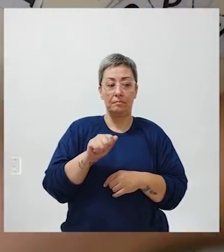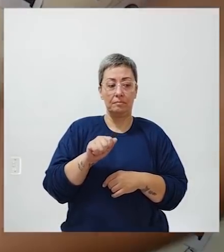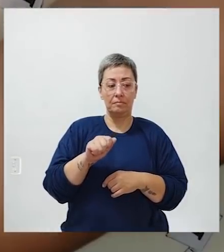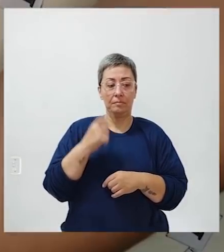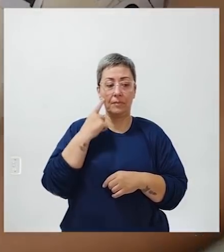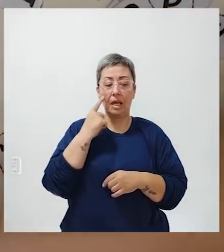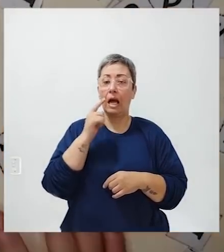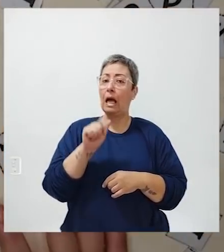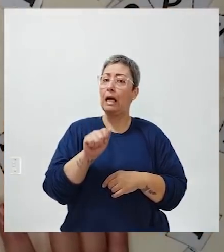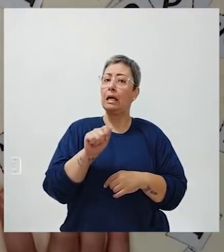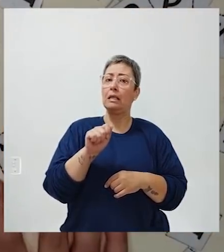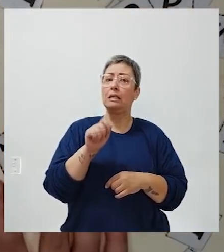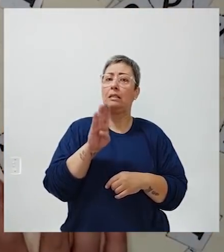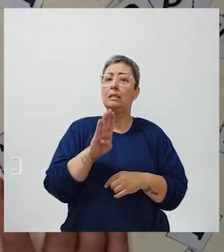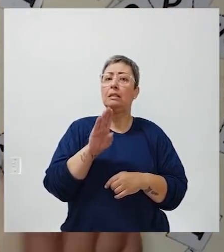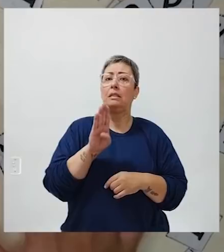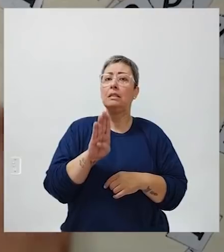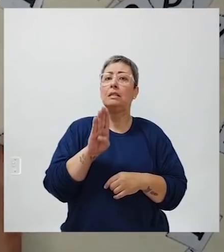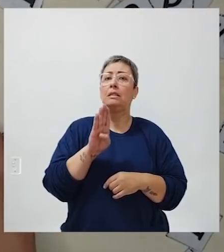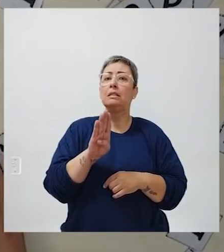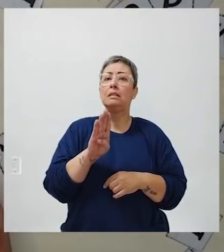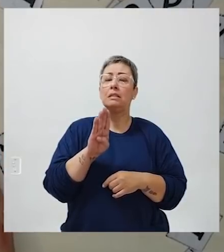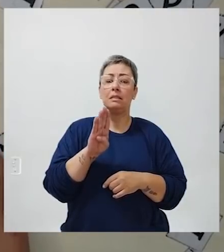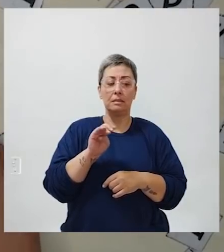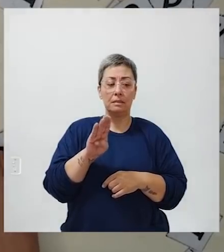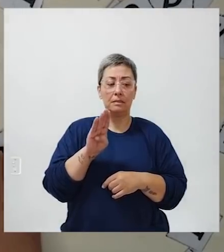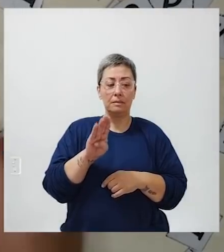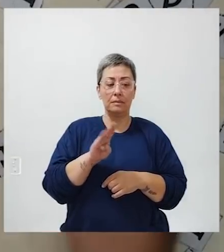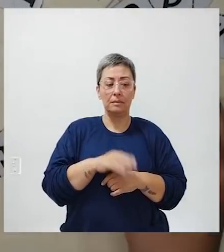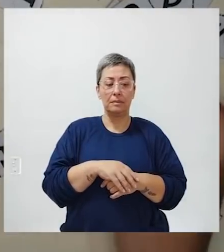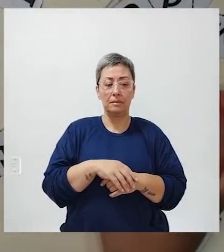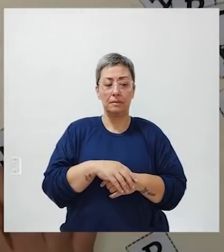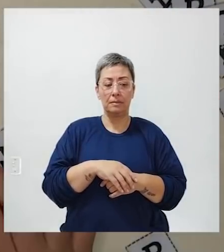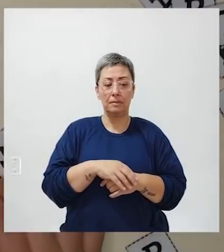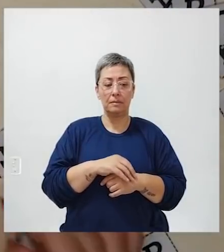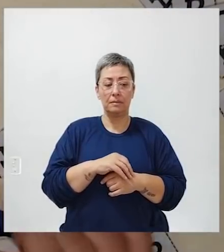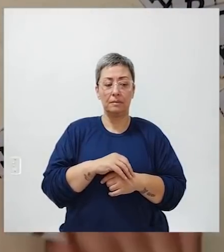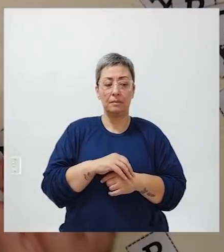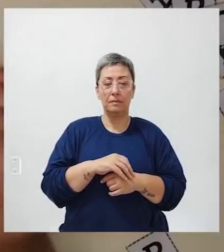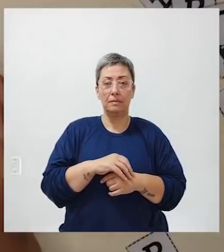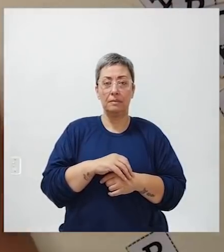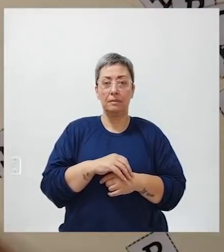Mas aqui tá A. Quem faz B, B, B? B, B.